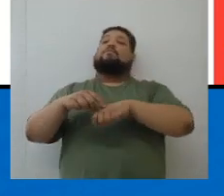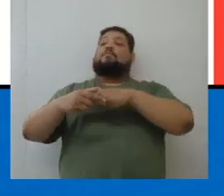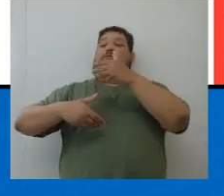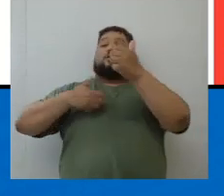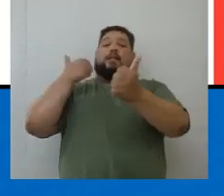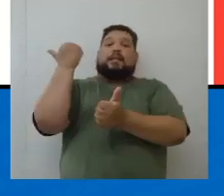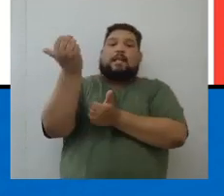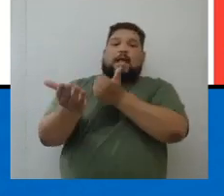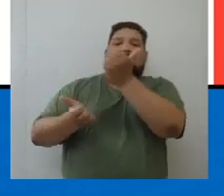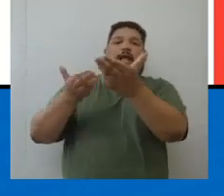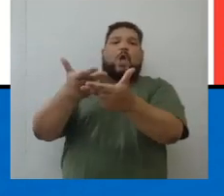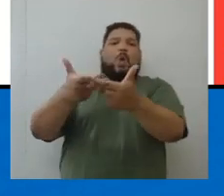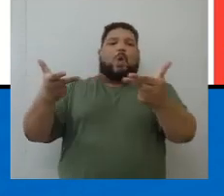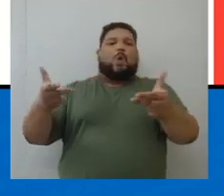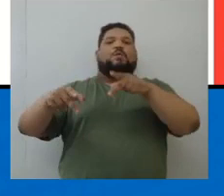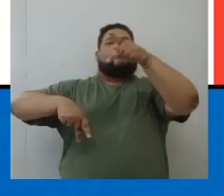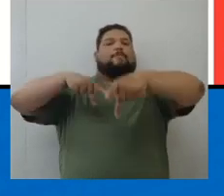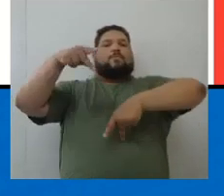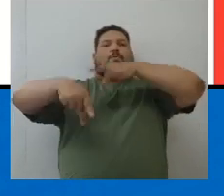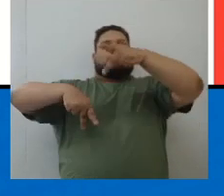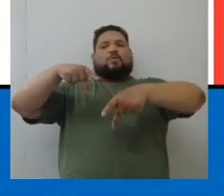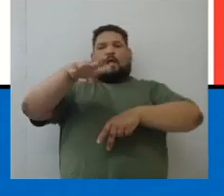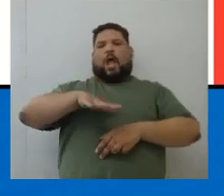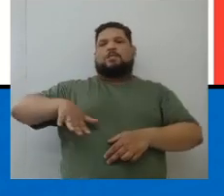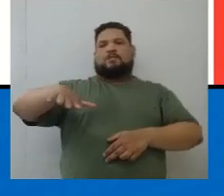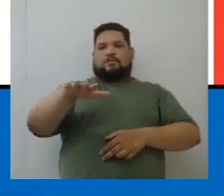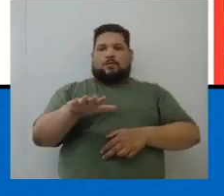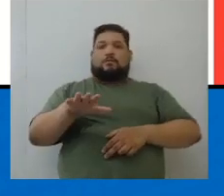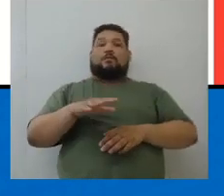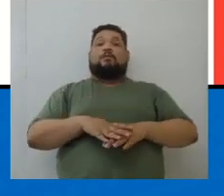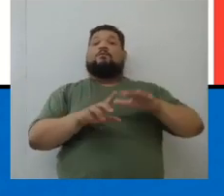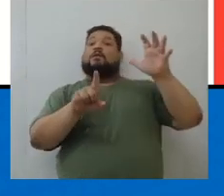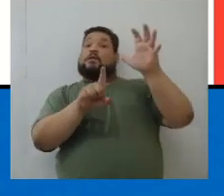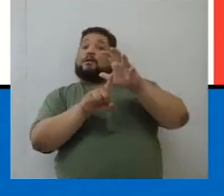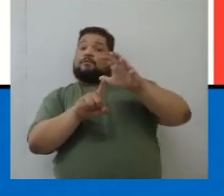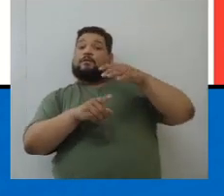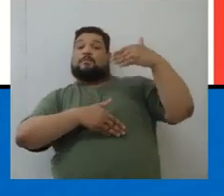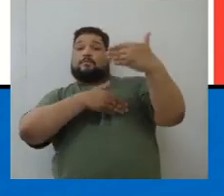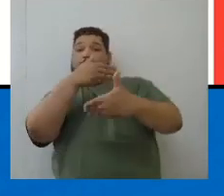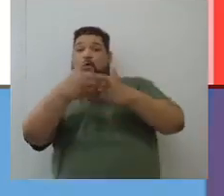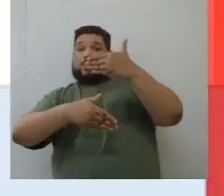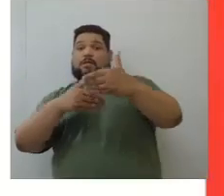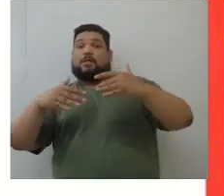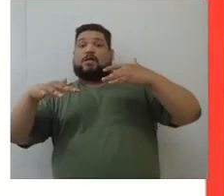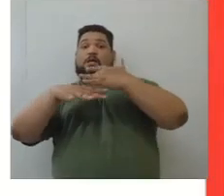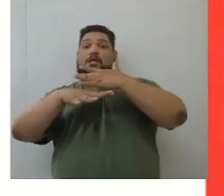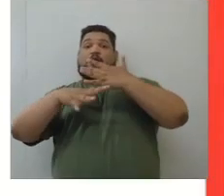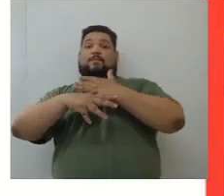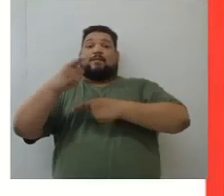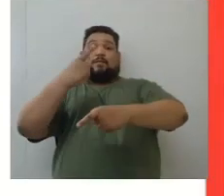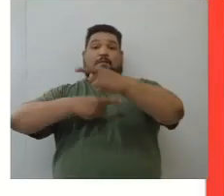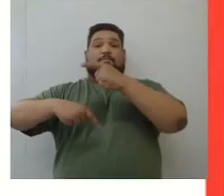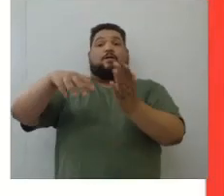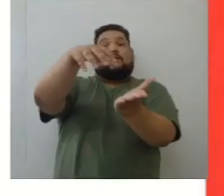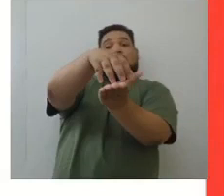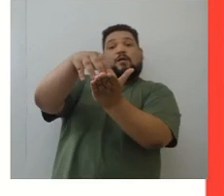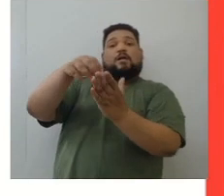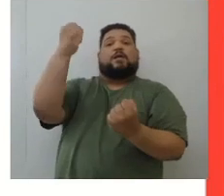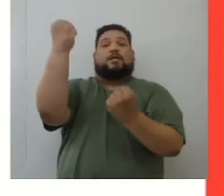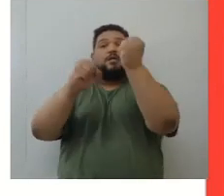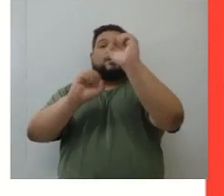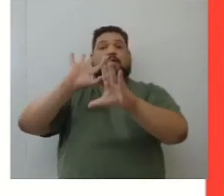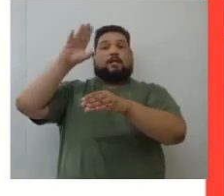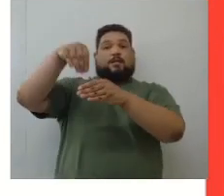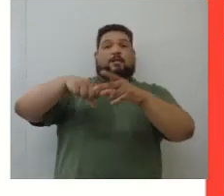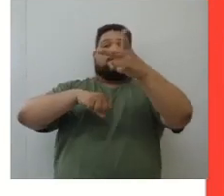população. Então, os impactos do processo de urbanização nessas áreas industriais dos países desenvolvidos,